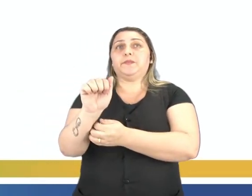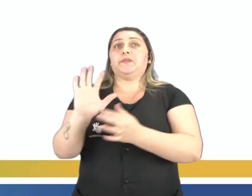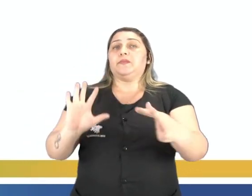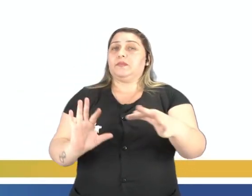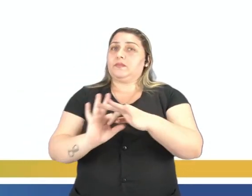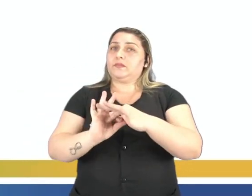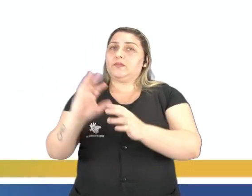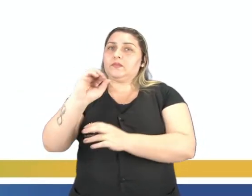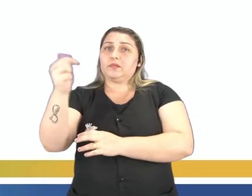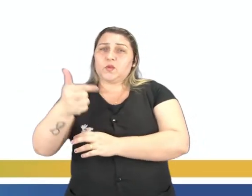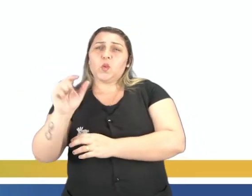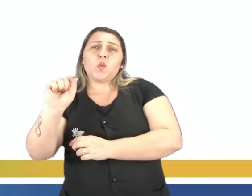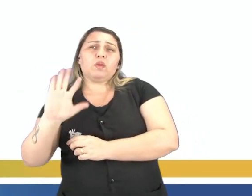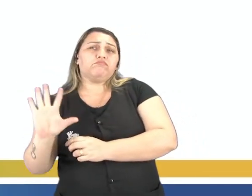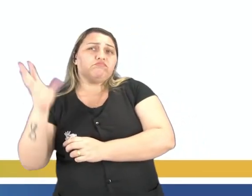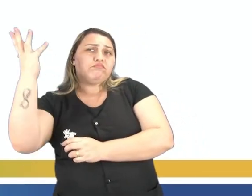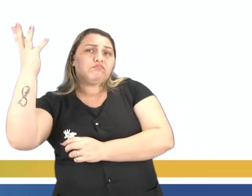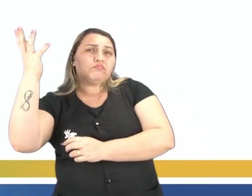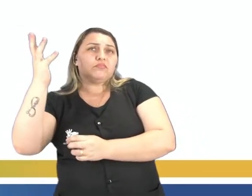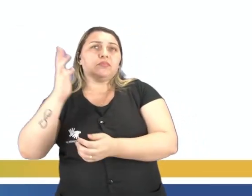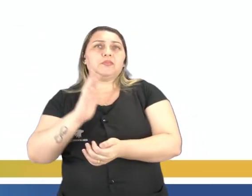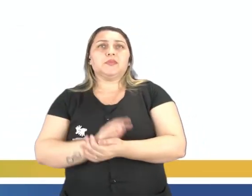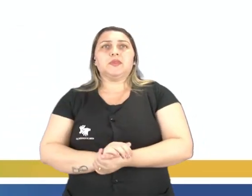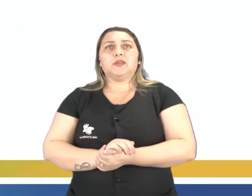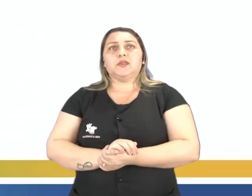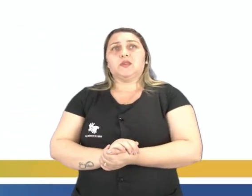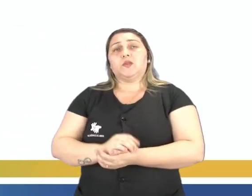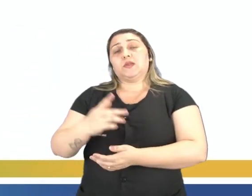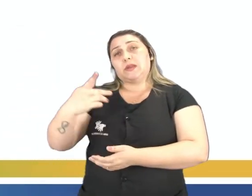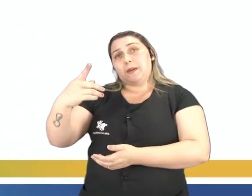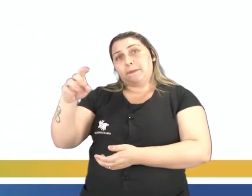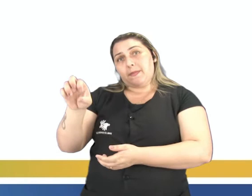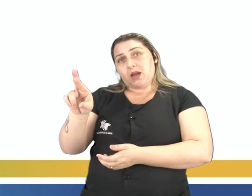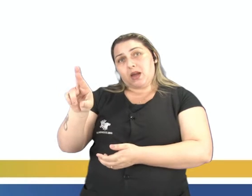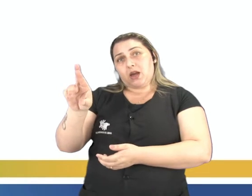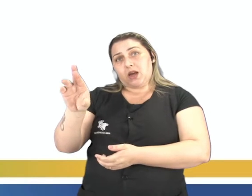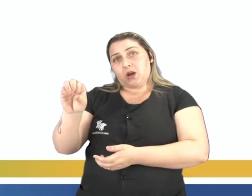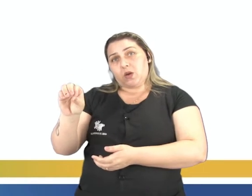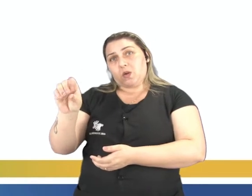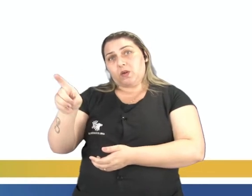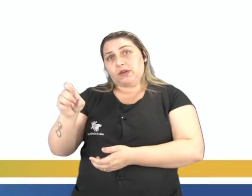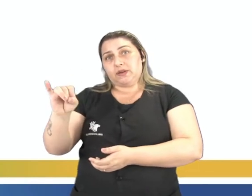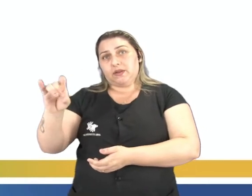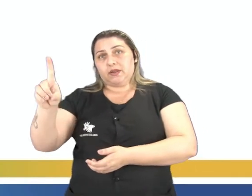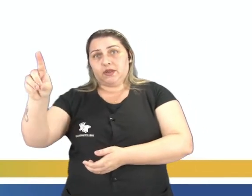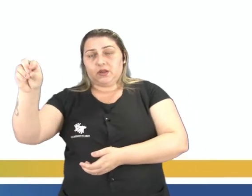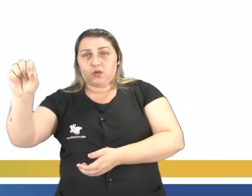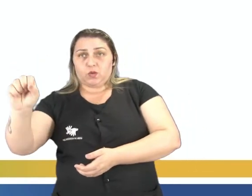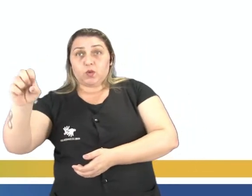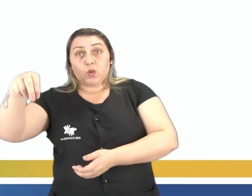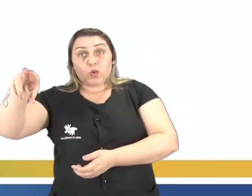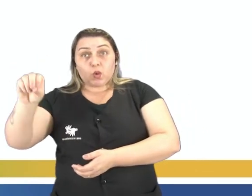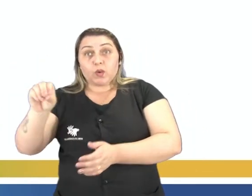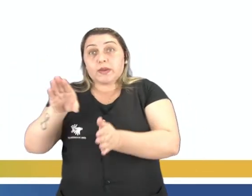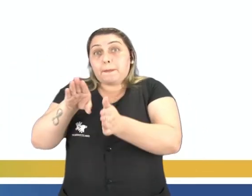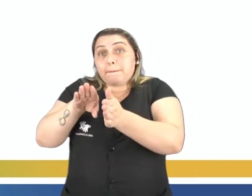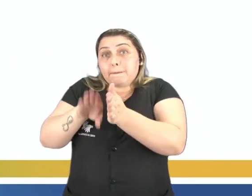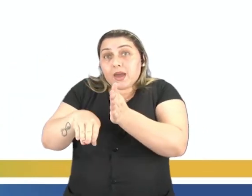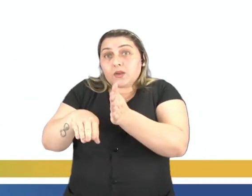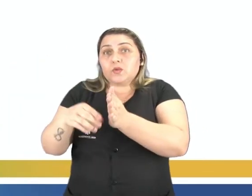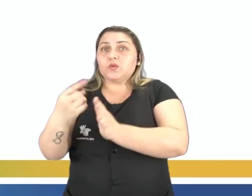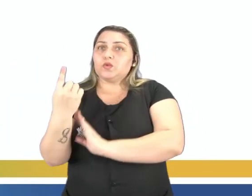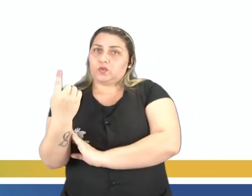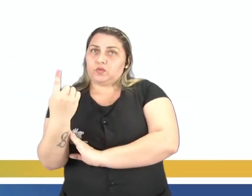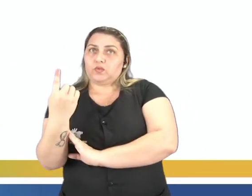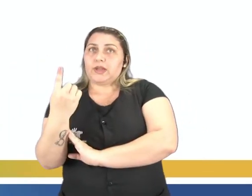ao oxigênio, o que acontece aqui? Nos peróxidos, o NOx do oxigênio é -1. E aí